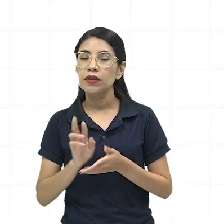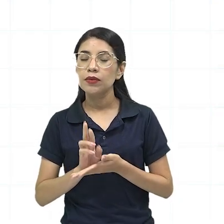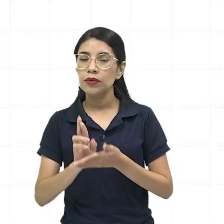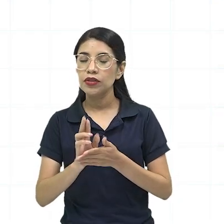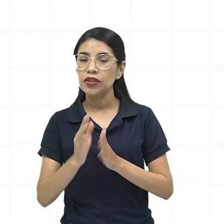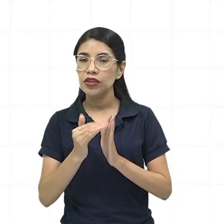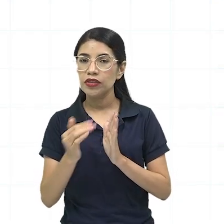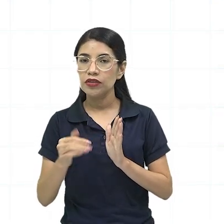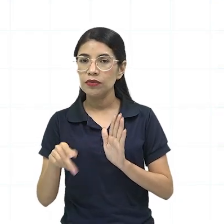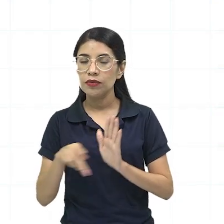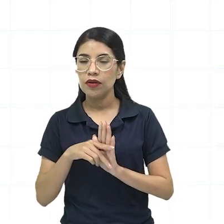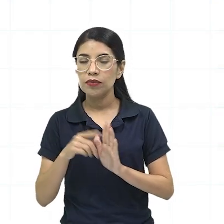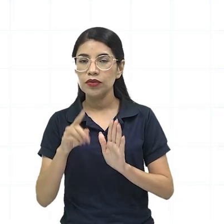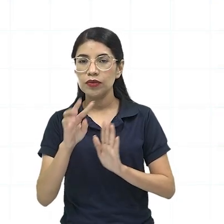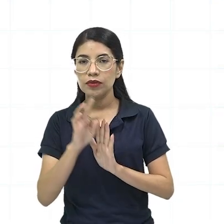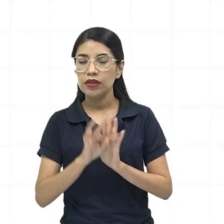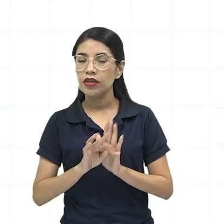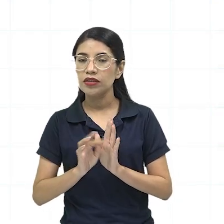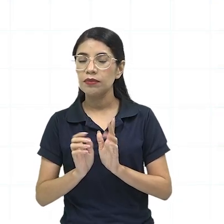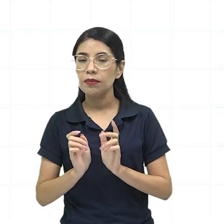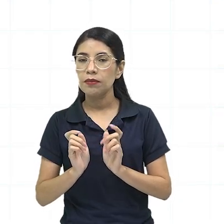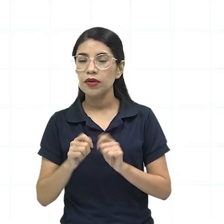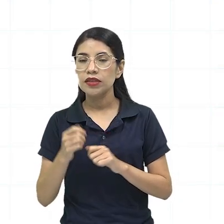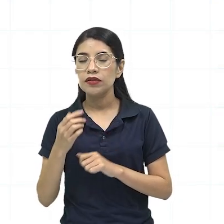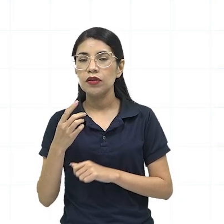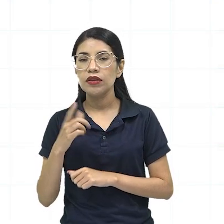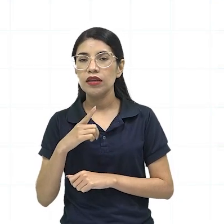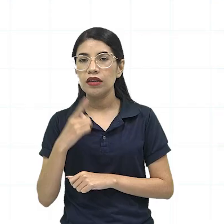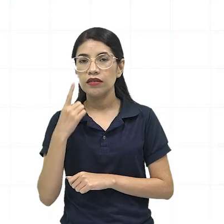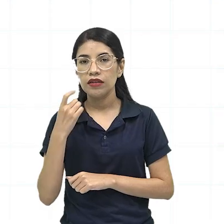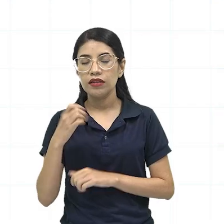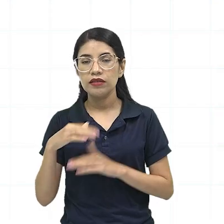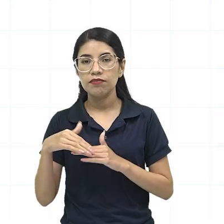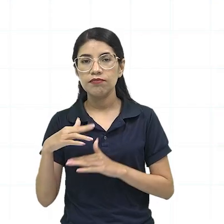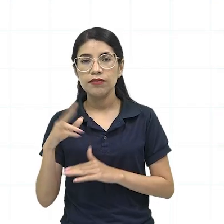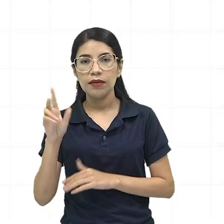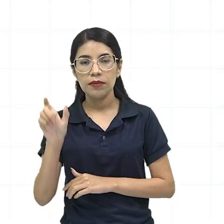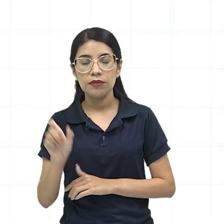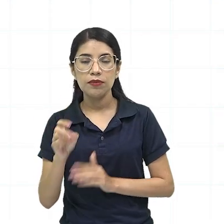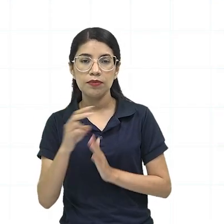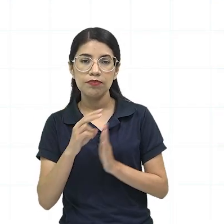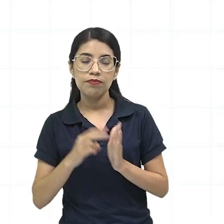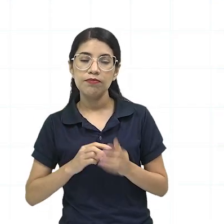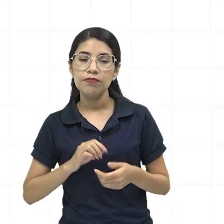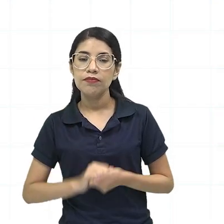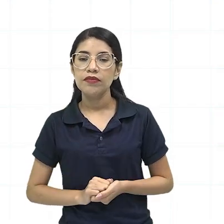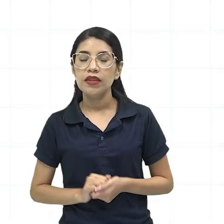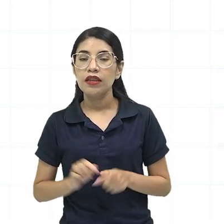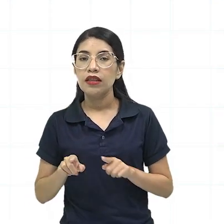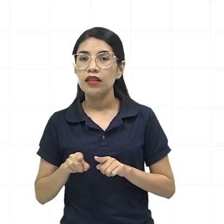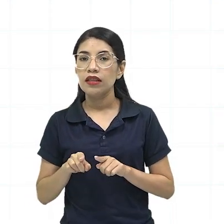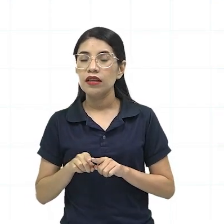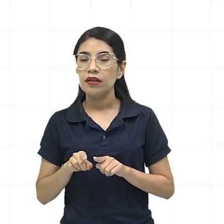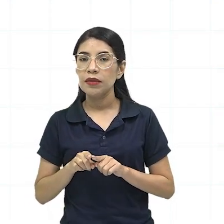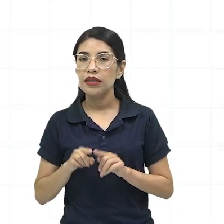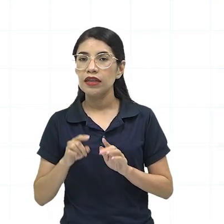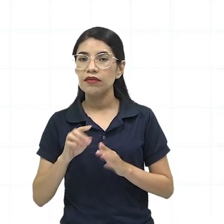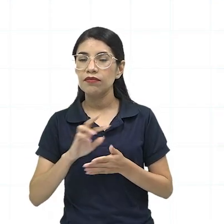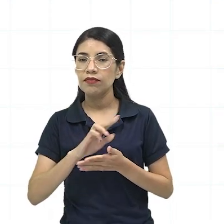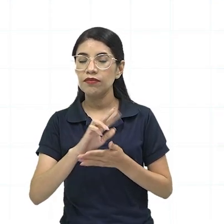estilísticos para tornar o texto mais interessante e envolvente para o leitor. a gente tem as várias figuras de